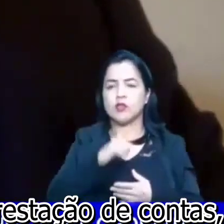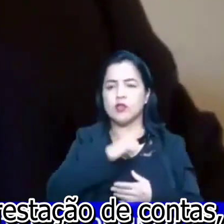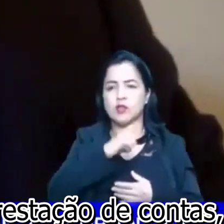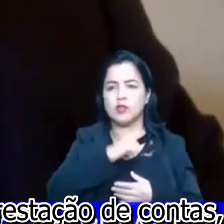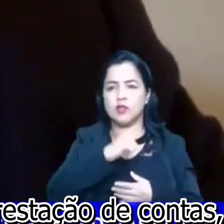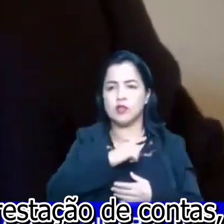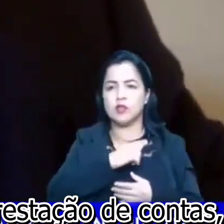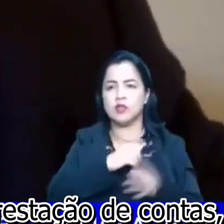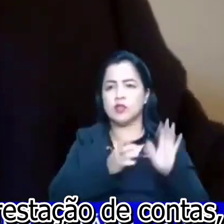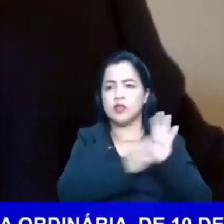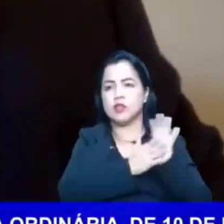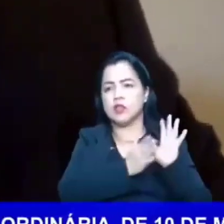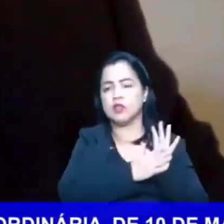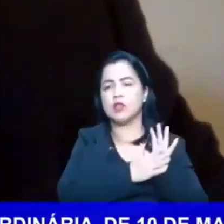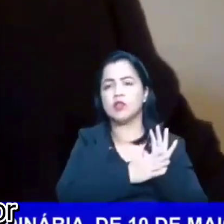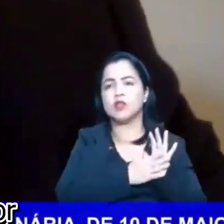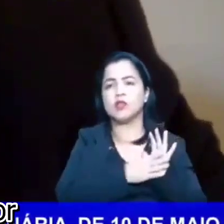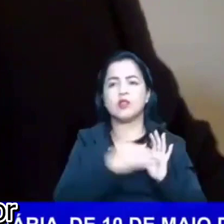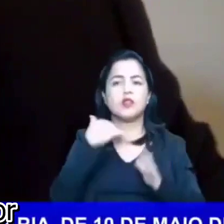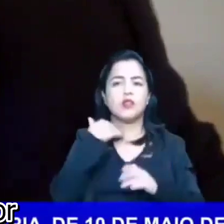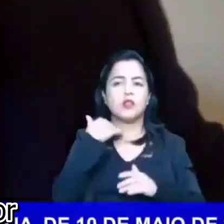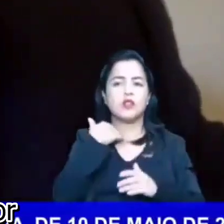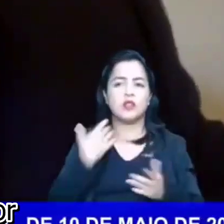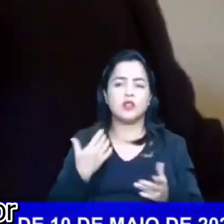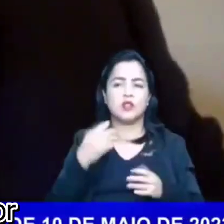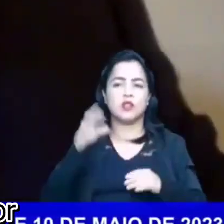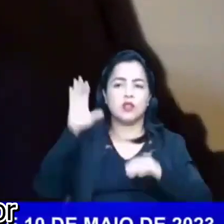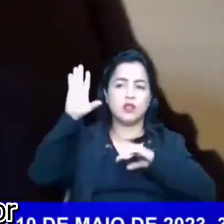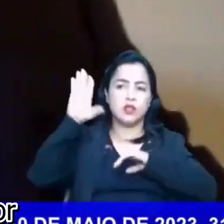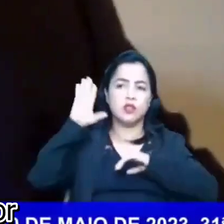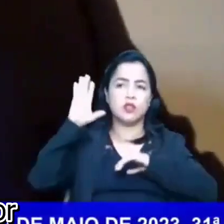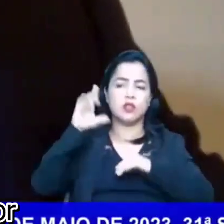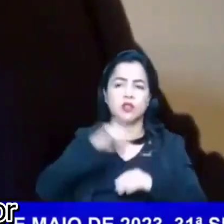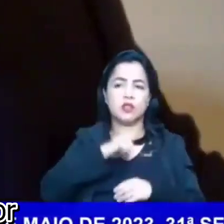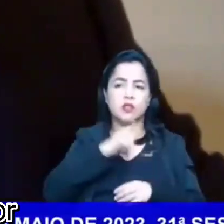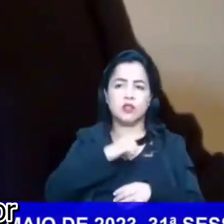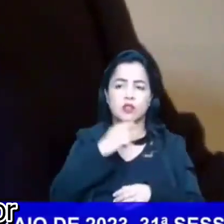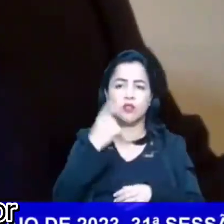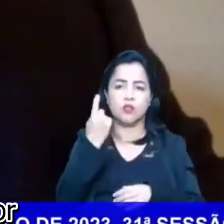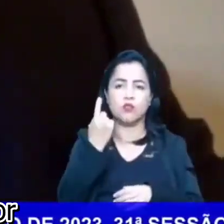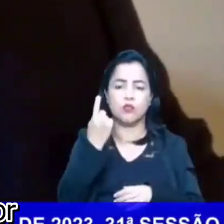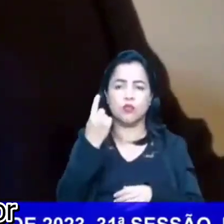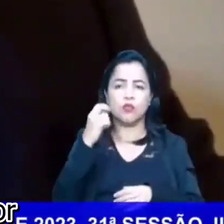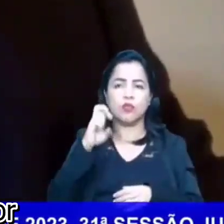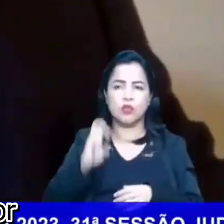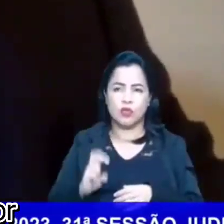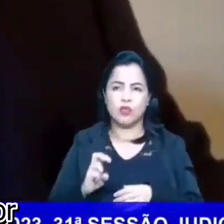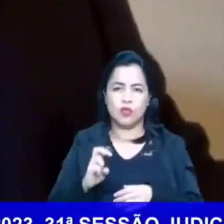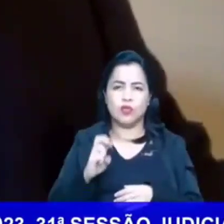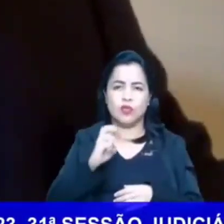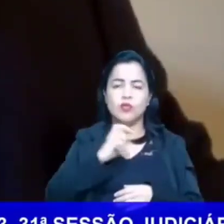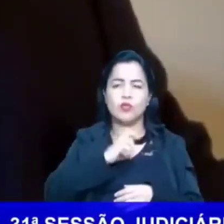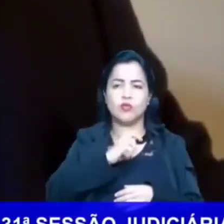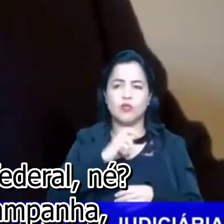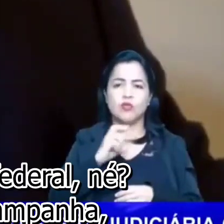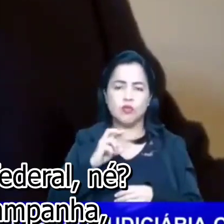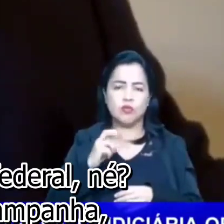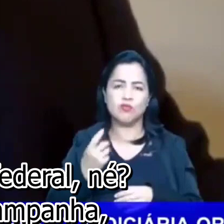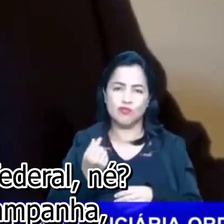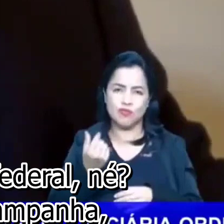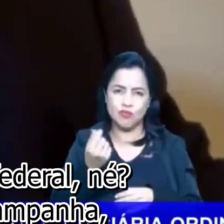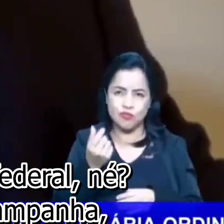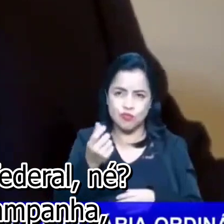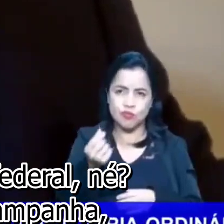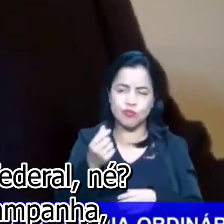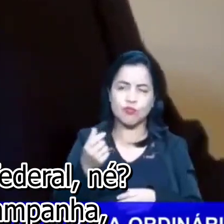de prestação de contas. A candidata ela teve 1/5 do valor que